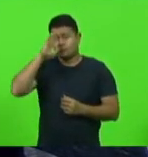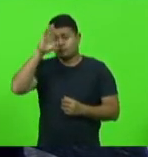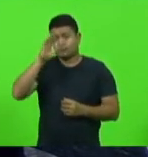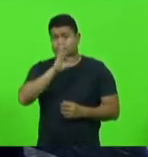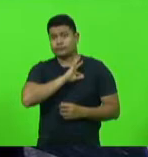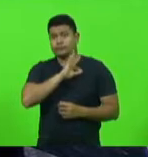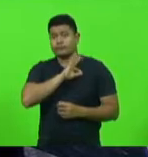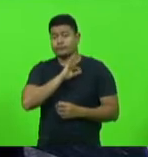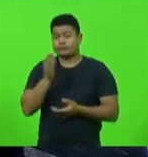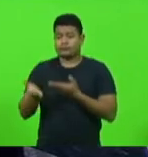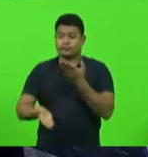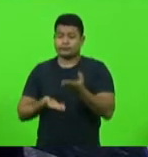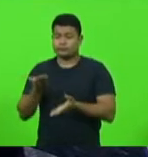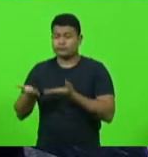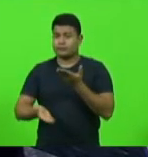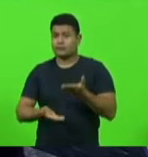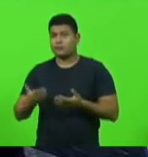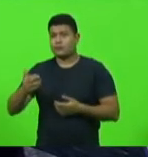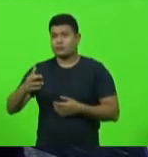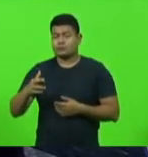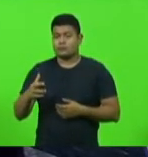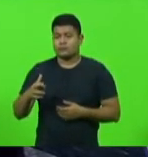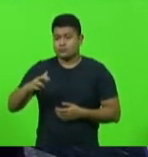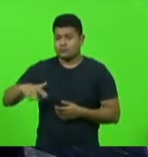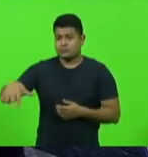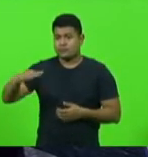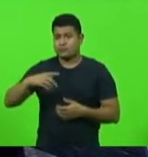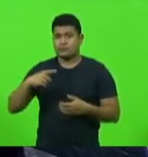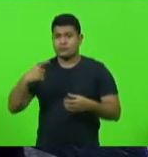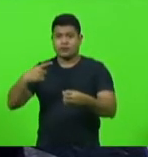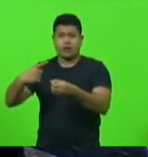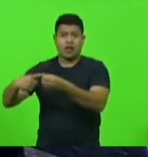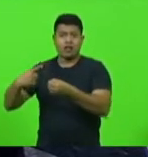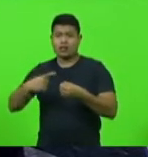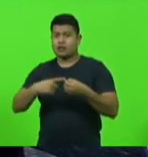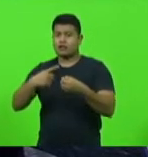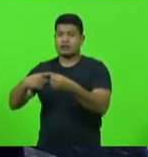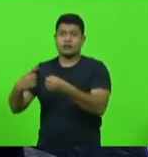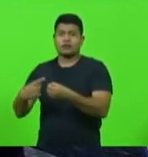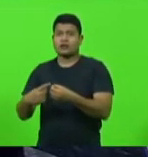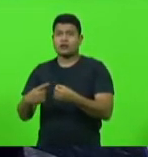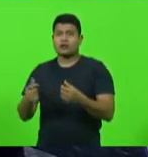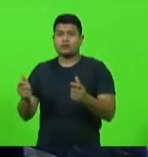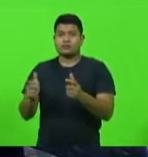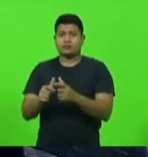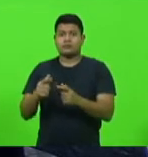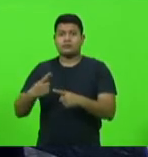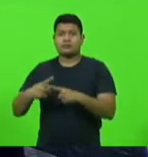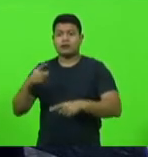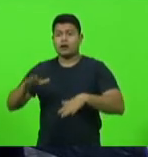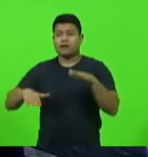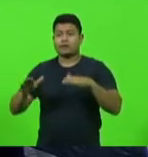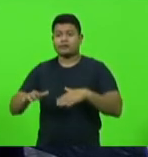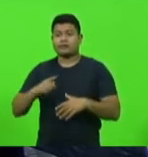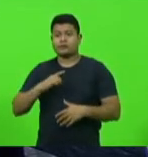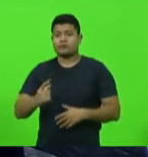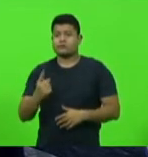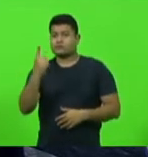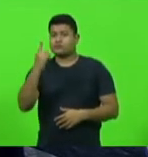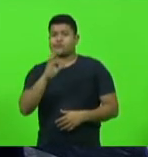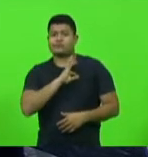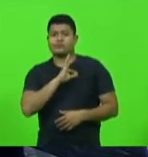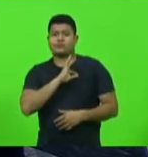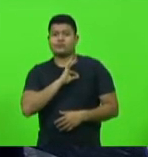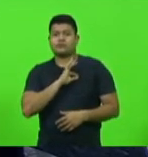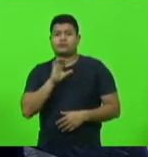fazer o atendimento, onde, Sareta, nos municípios menores, tem às vezes só um policial para fazer o atendimento, em municípios